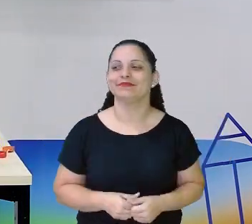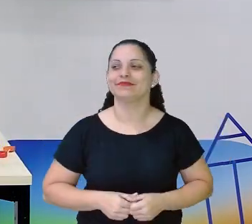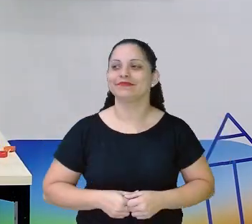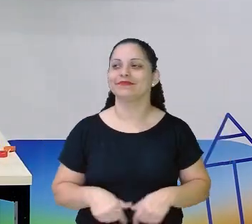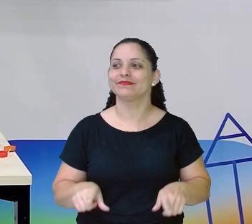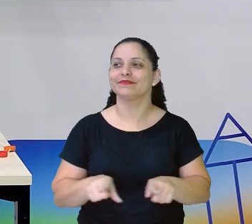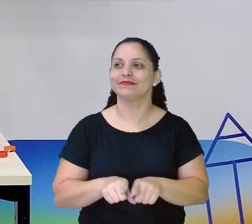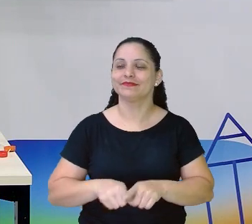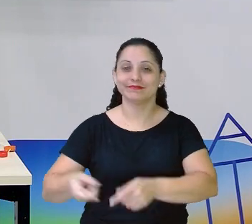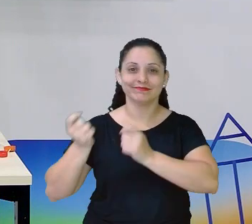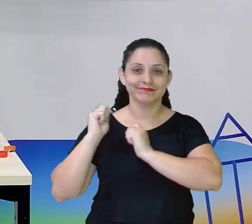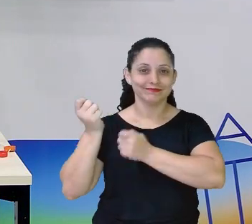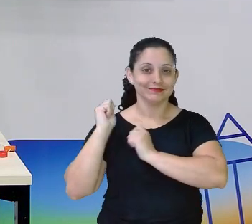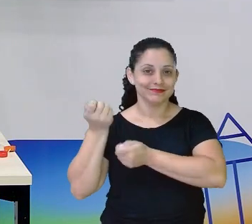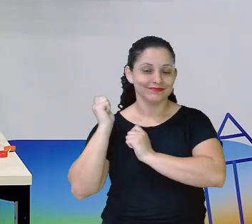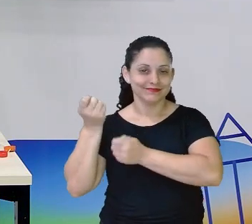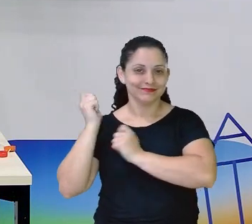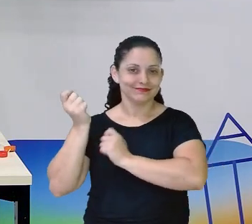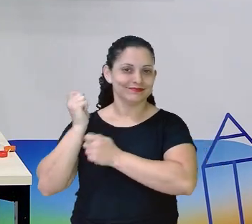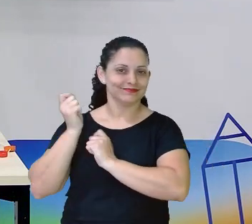Fiz uma maraca também.